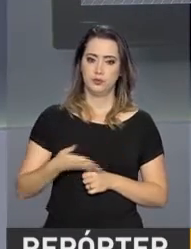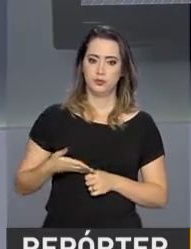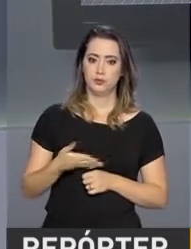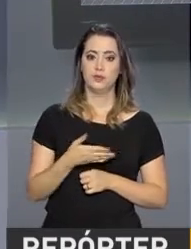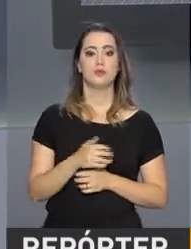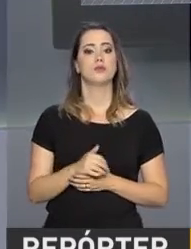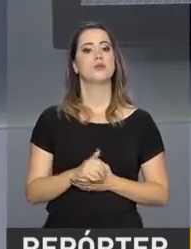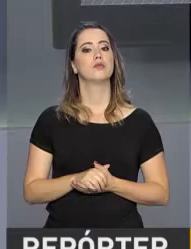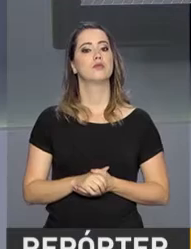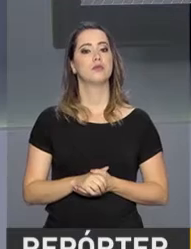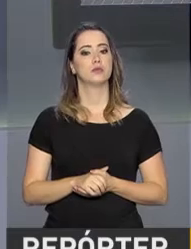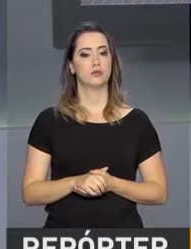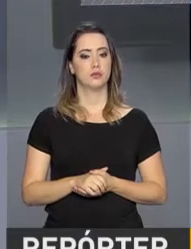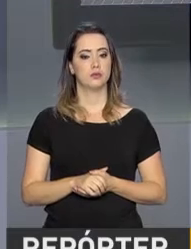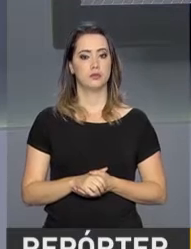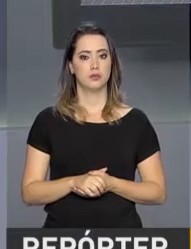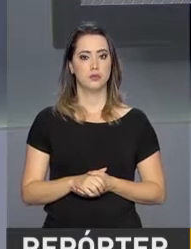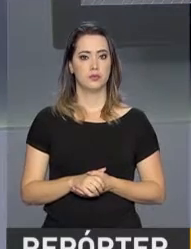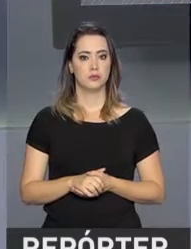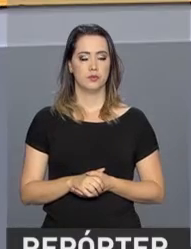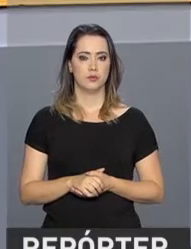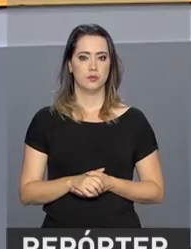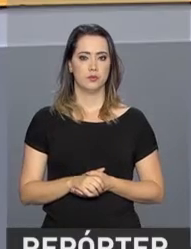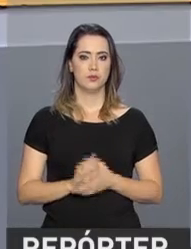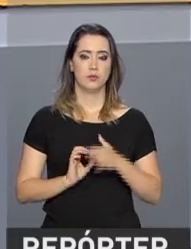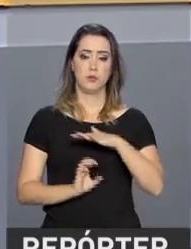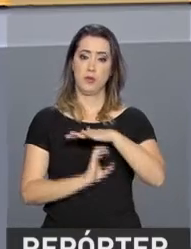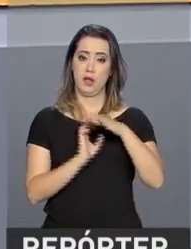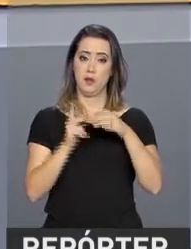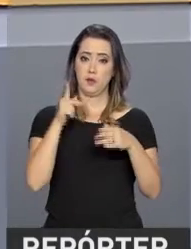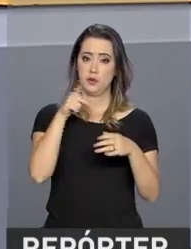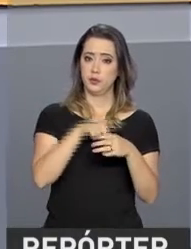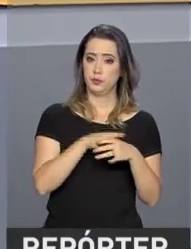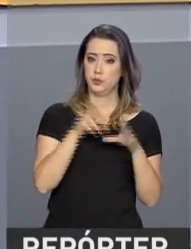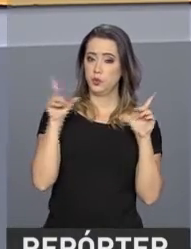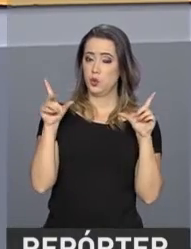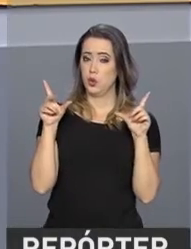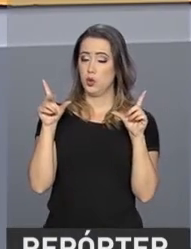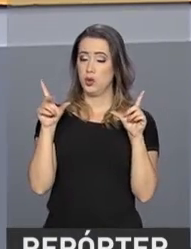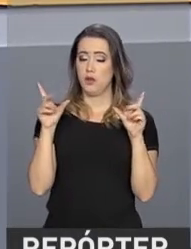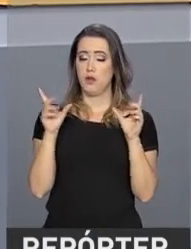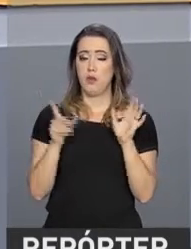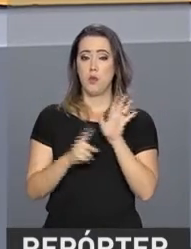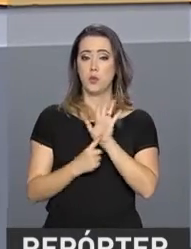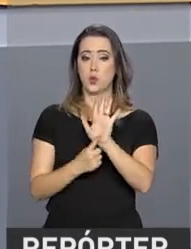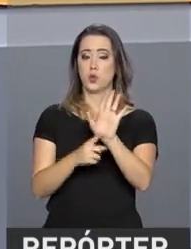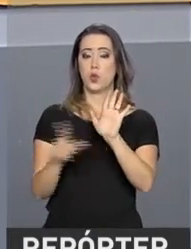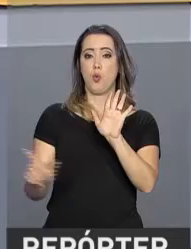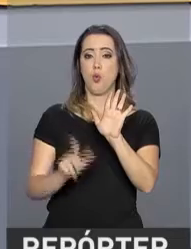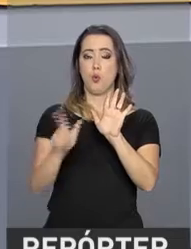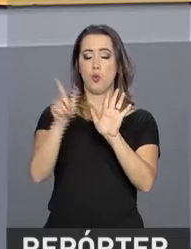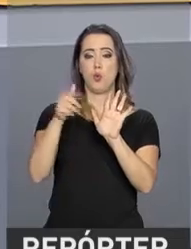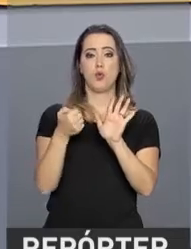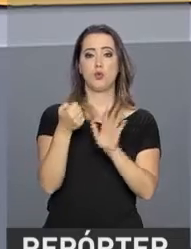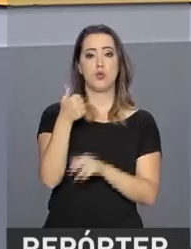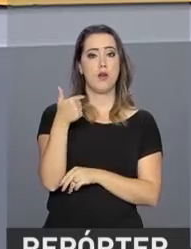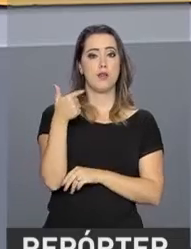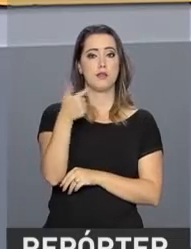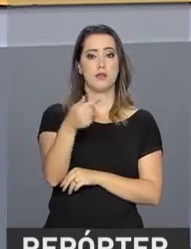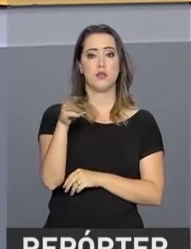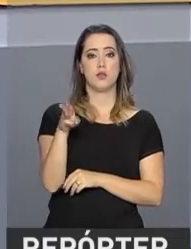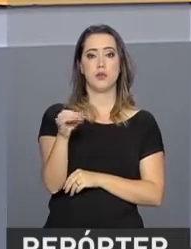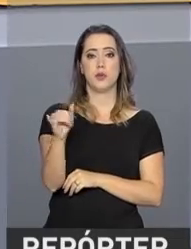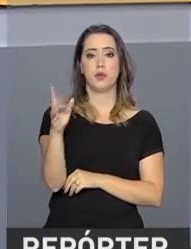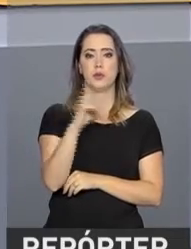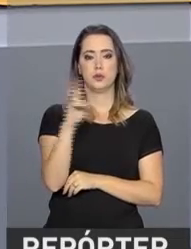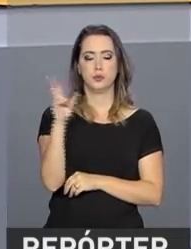disponíveis na página do banco na internet. A Petrobras registrou um lucro de quase 7 bilhões de reais no primeiro trimestre